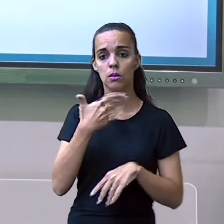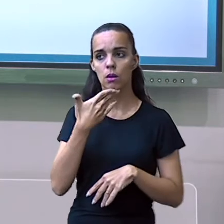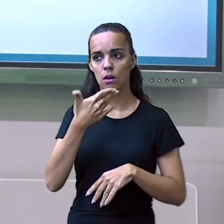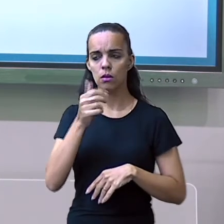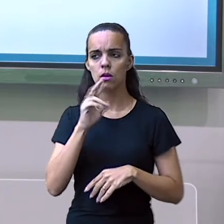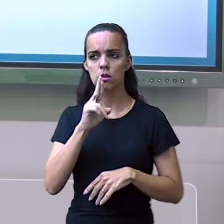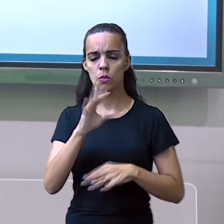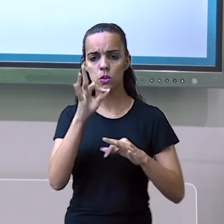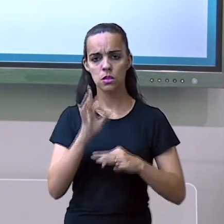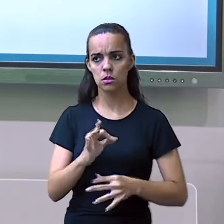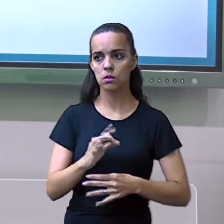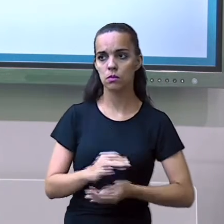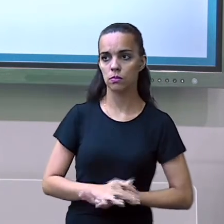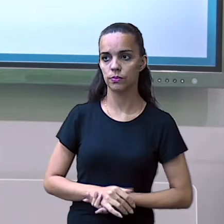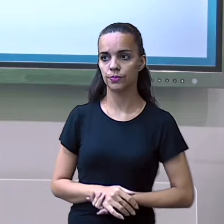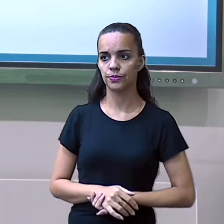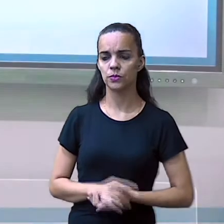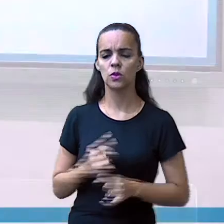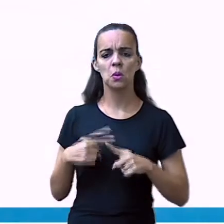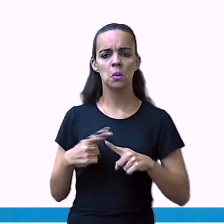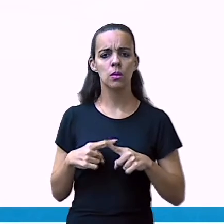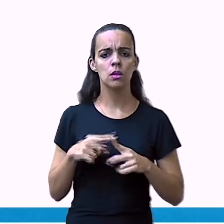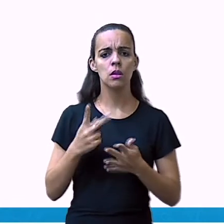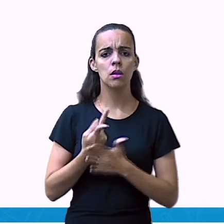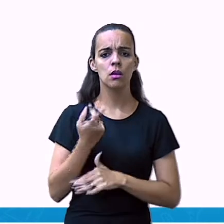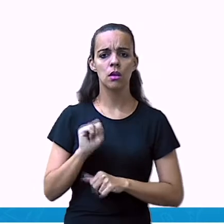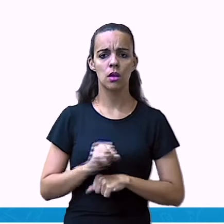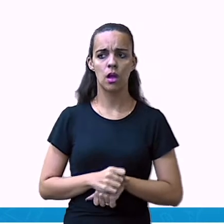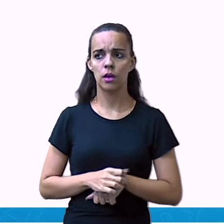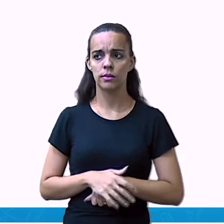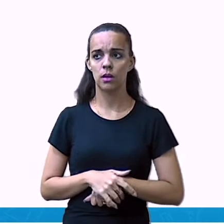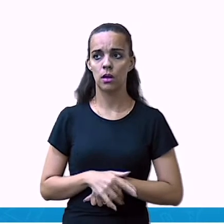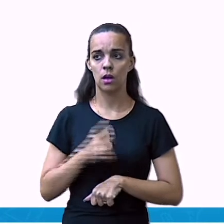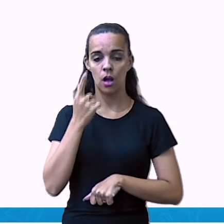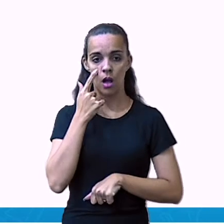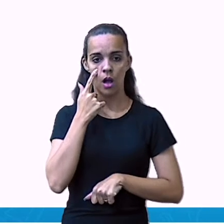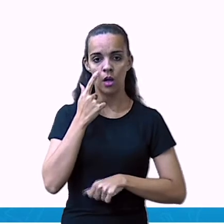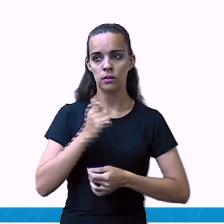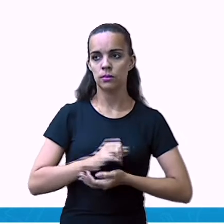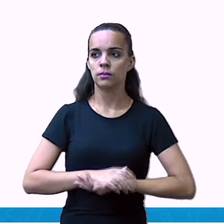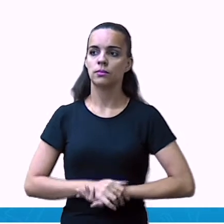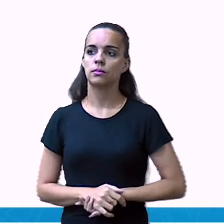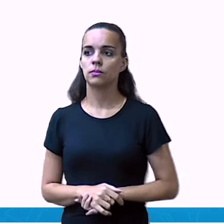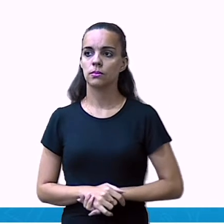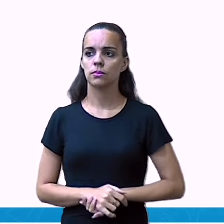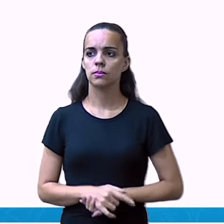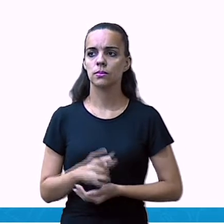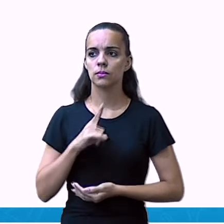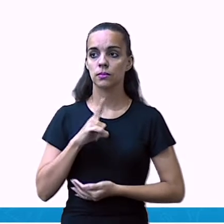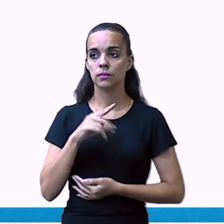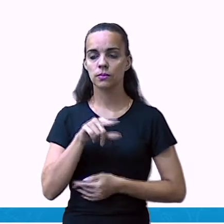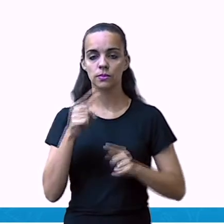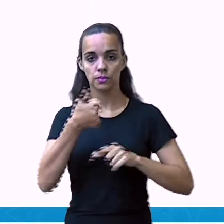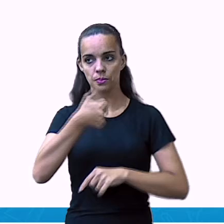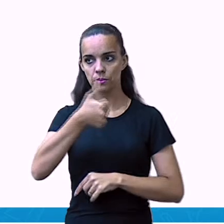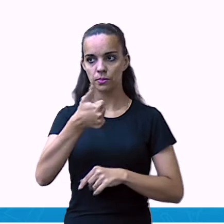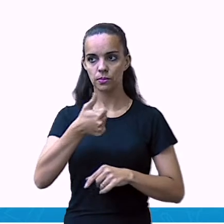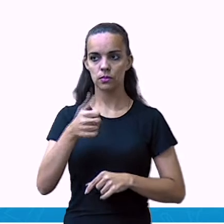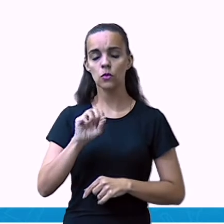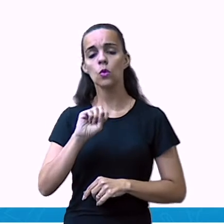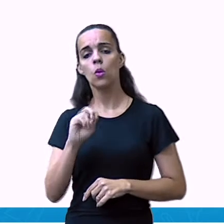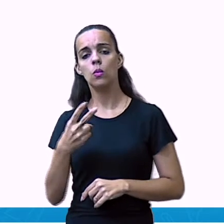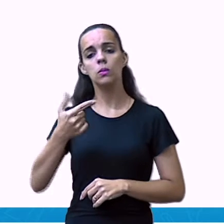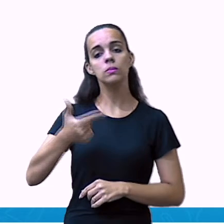melhor? O que vocês acham, pessoal, que foi a leitura do primeiro quadrinho ou a leitura